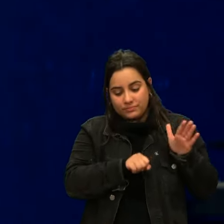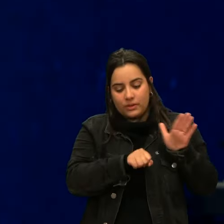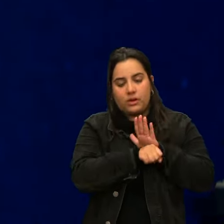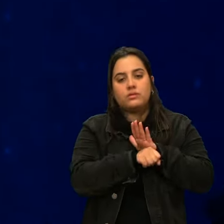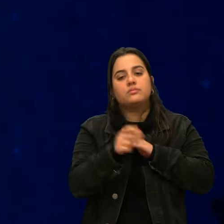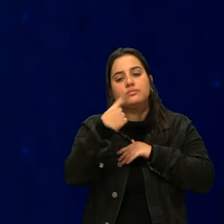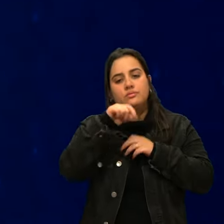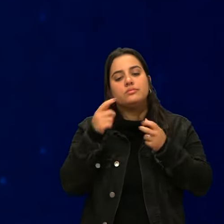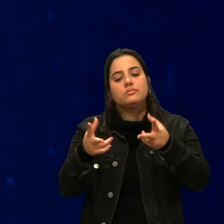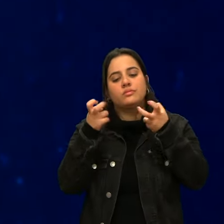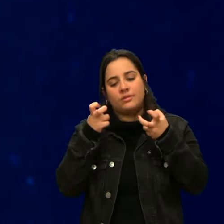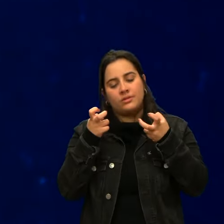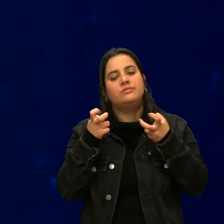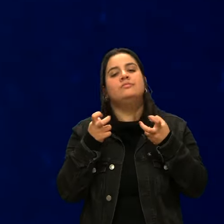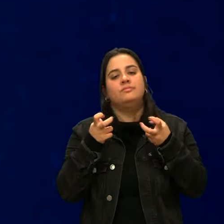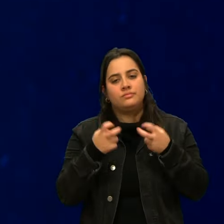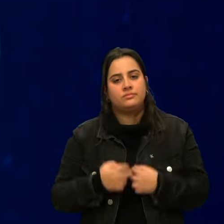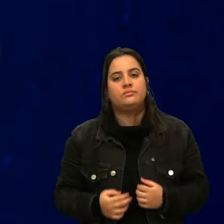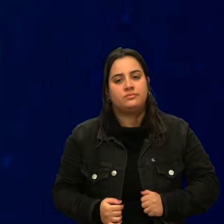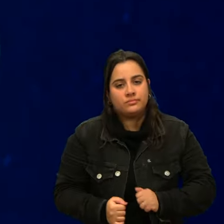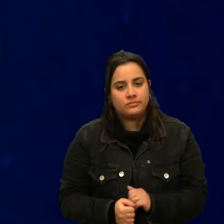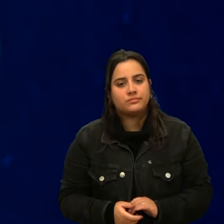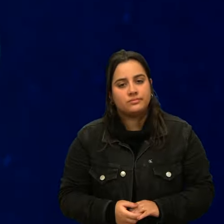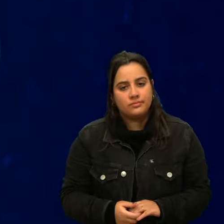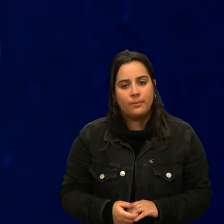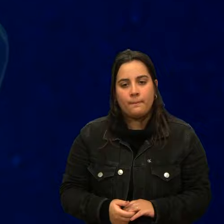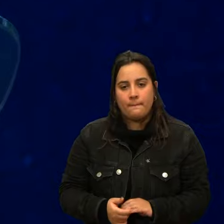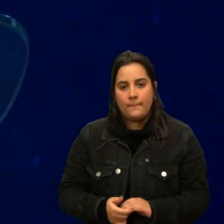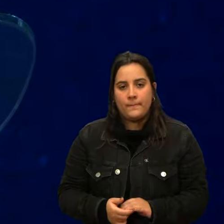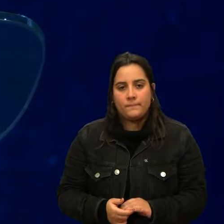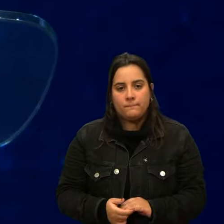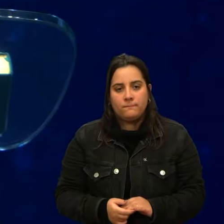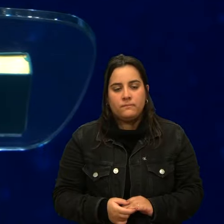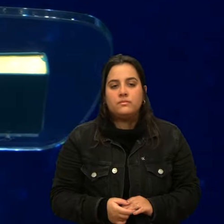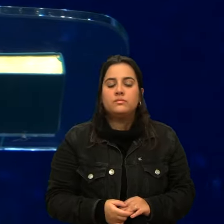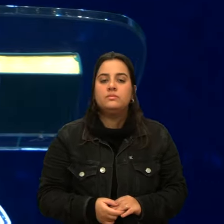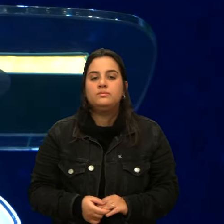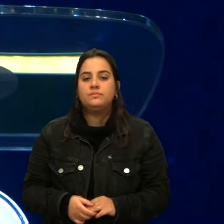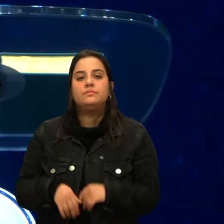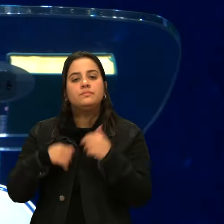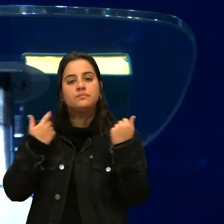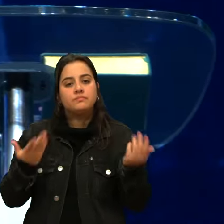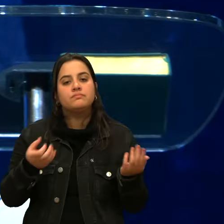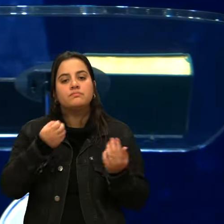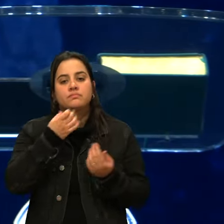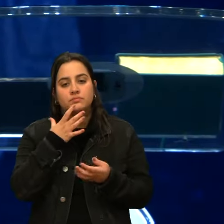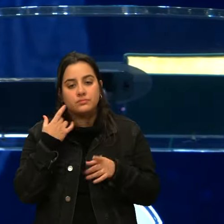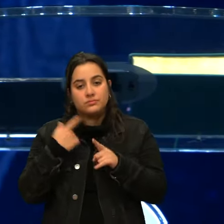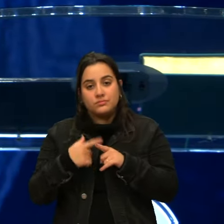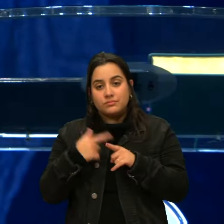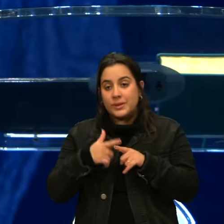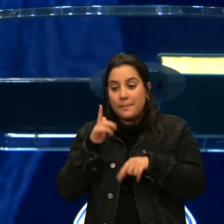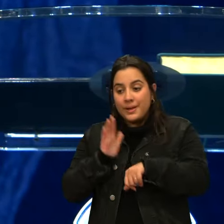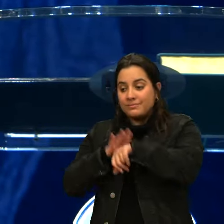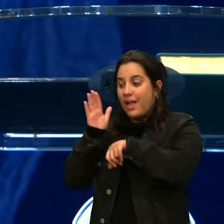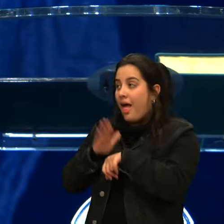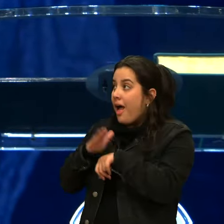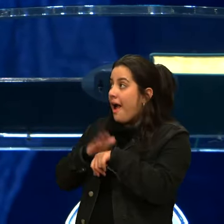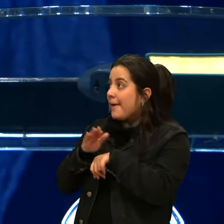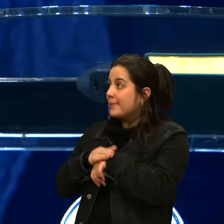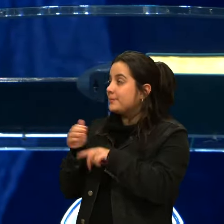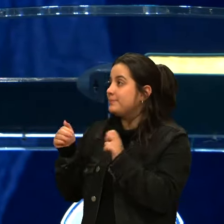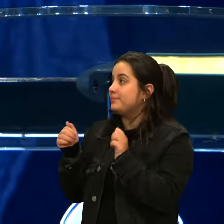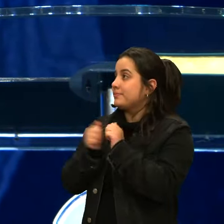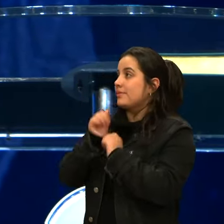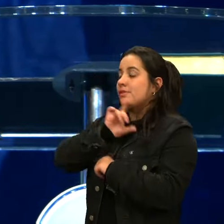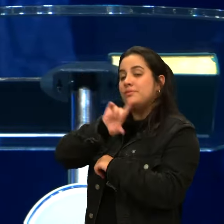na verdade, vale a pena. E é muito interessante porque quanto mais tempo a gente passa com Deus, mais a